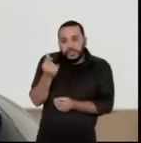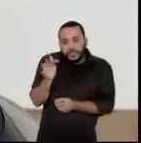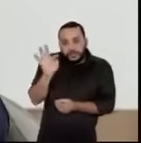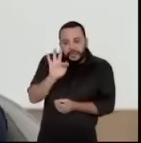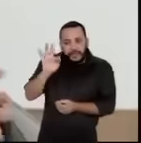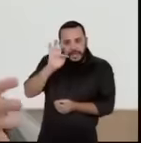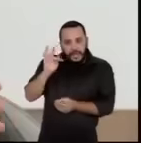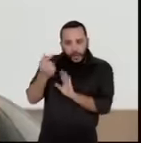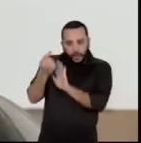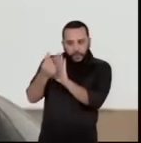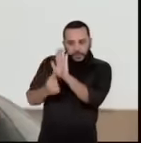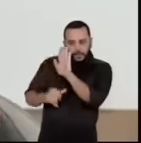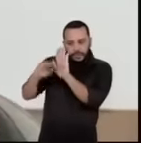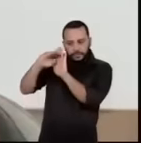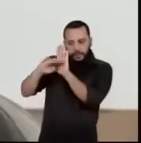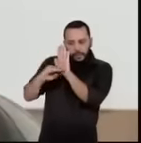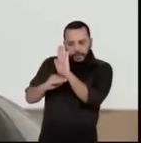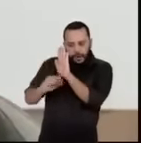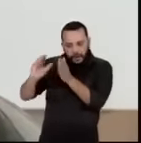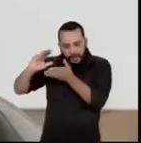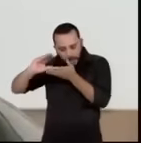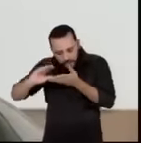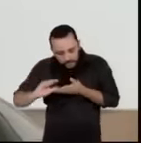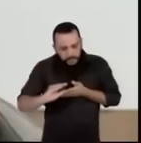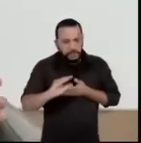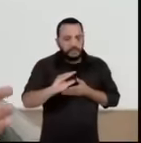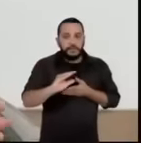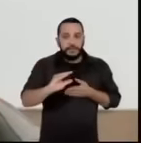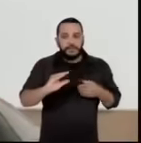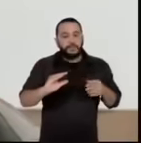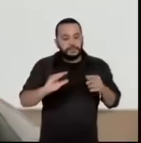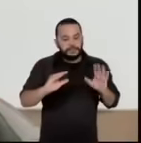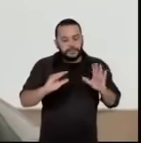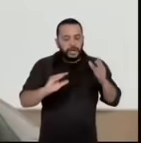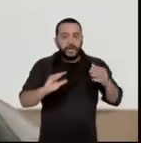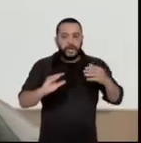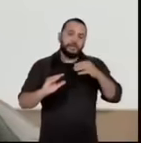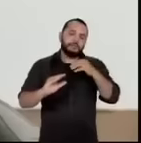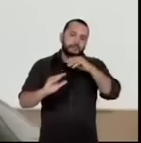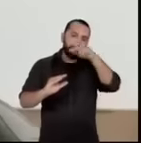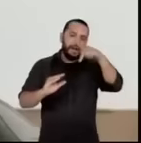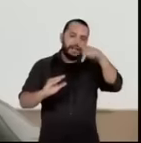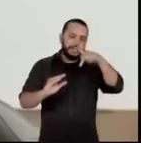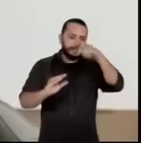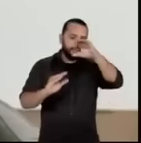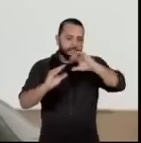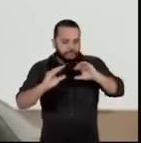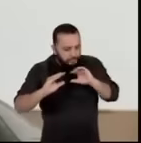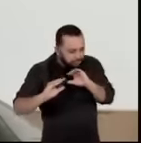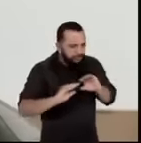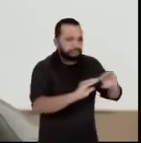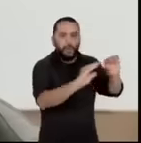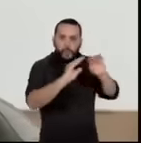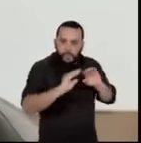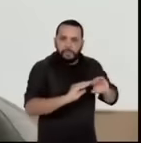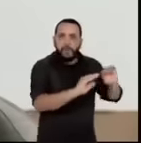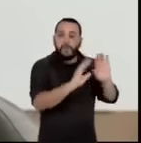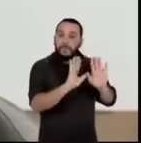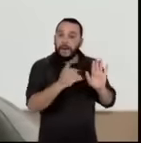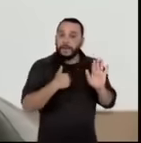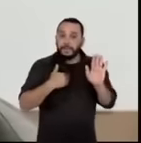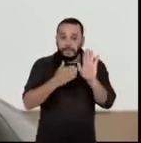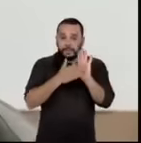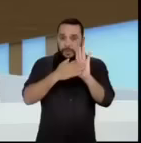seja diversos caminhos, com o recurso do Fundo Amazônia. Mas, para isso, o governo tem que ter mais alinhamento com as propostas.